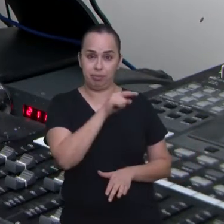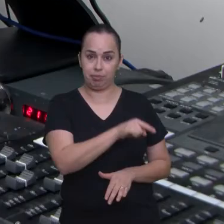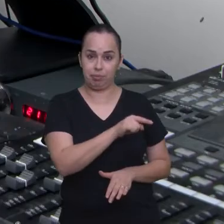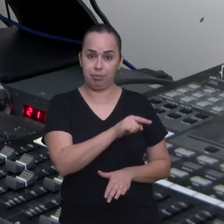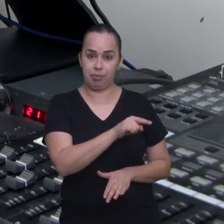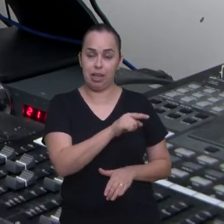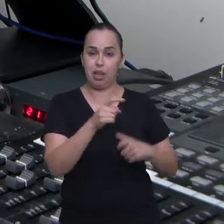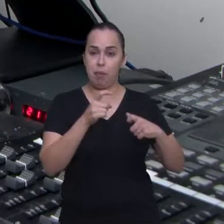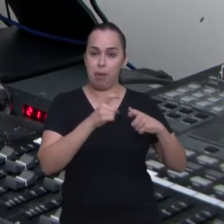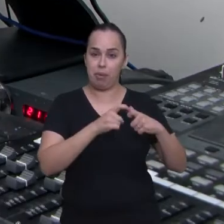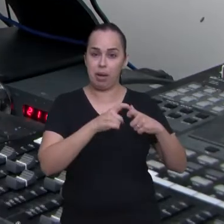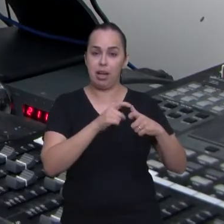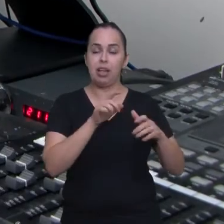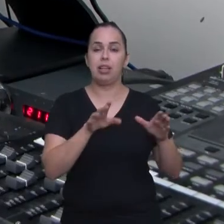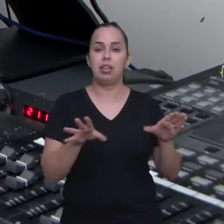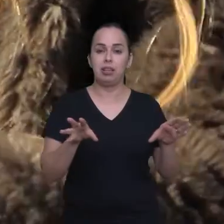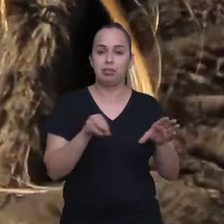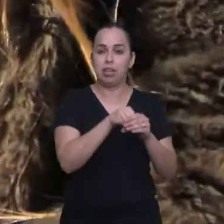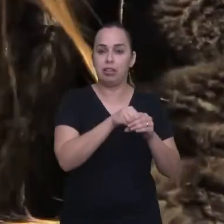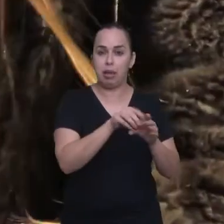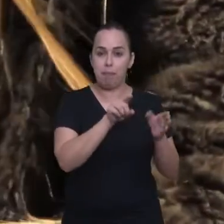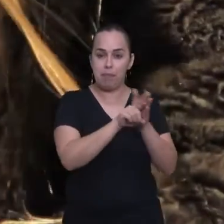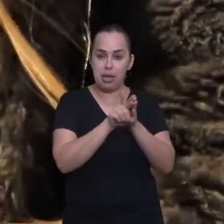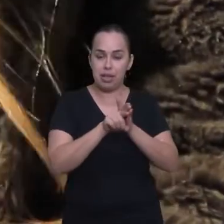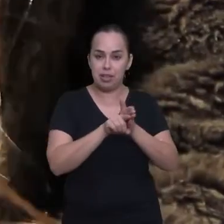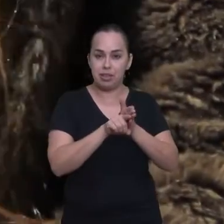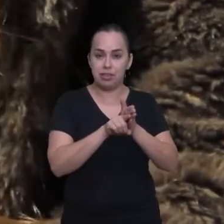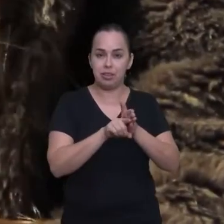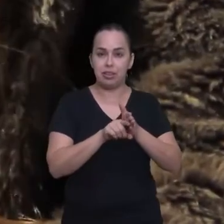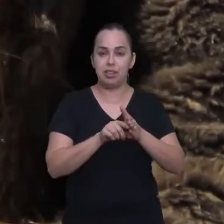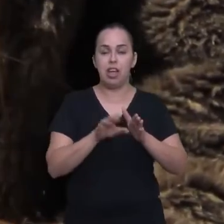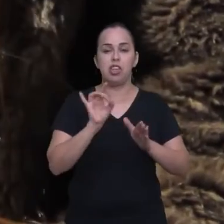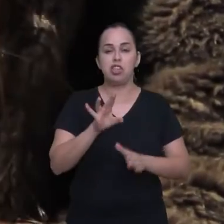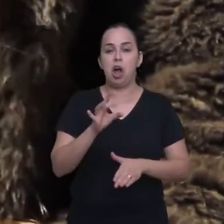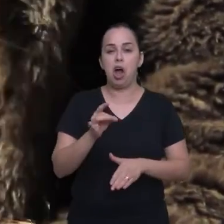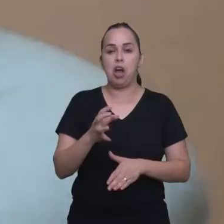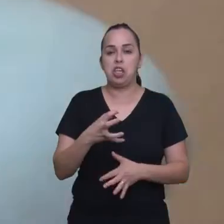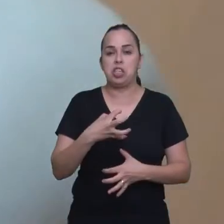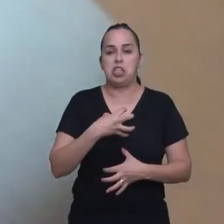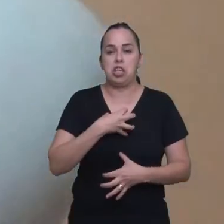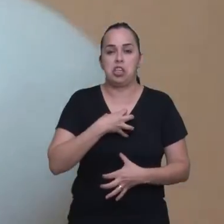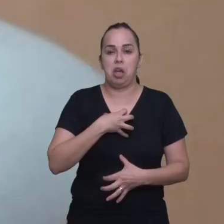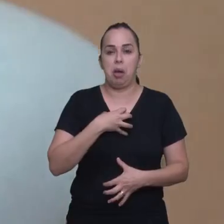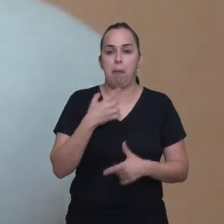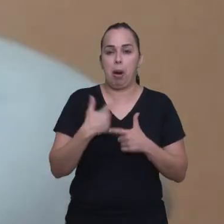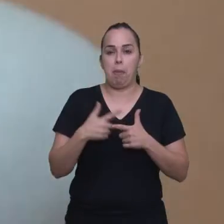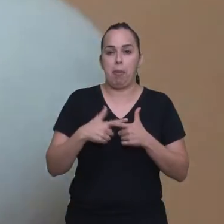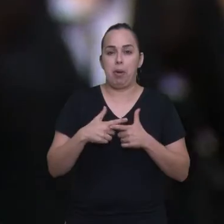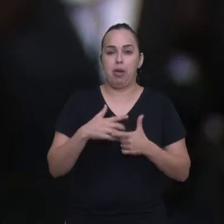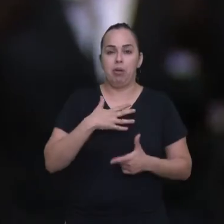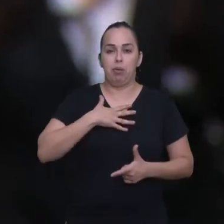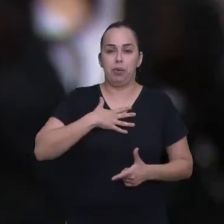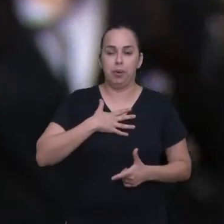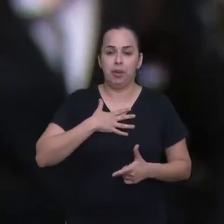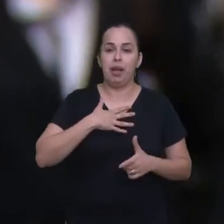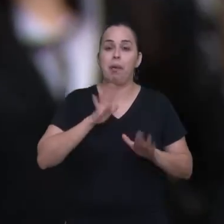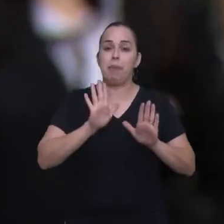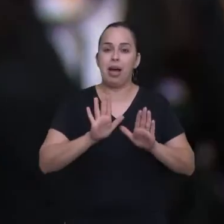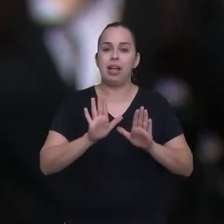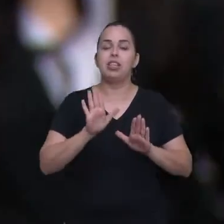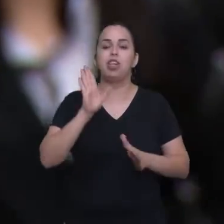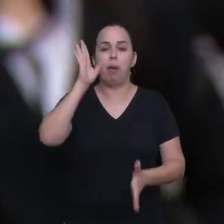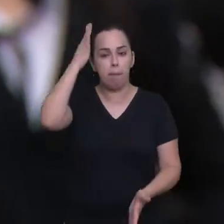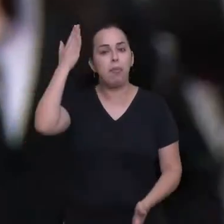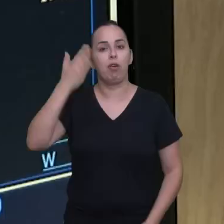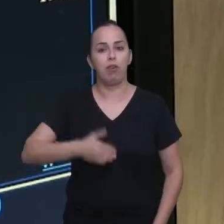Orestes Forlenza, envolvido na pesquisa, o coronavírus vai além dos sintomas gripais e respiratórios. Está